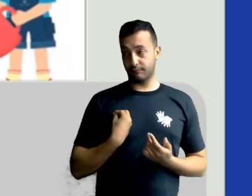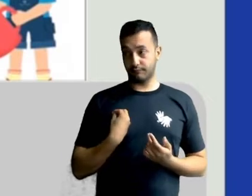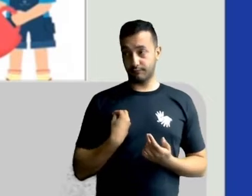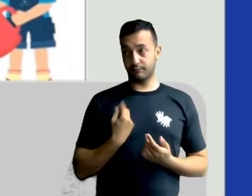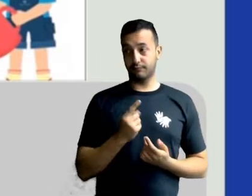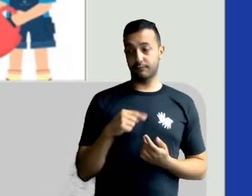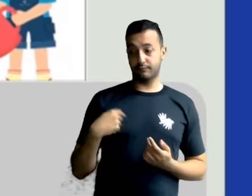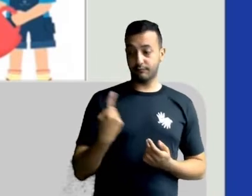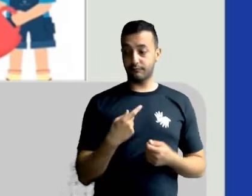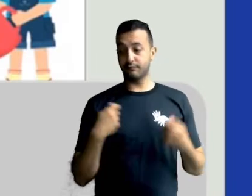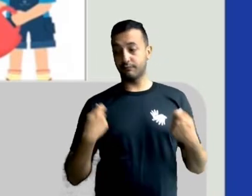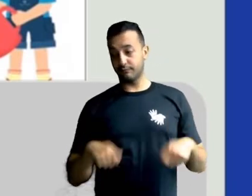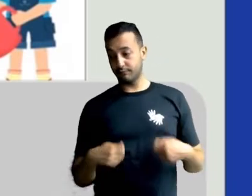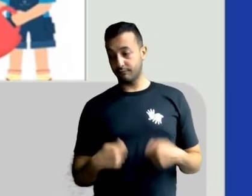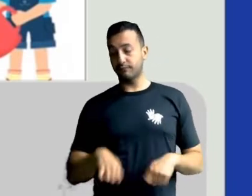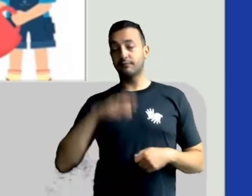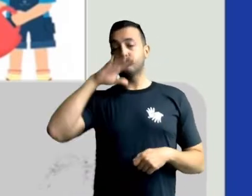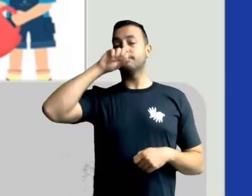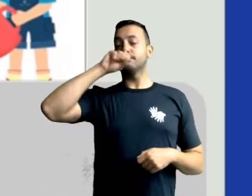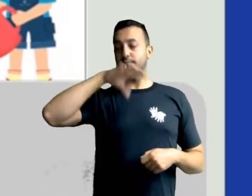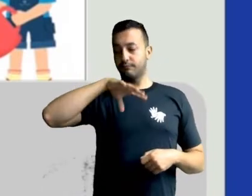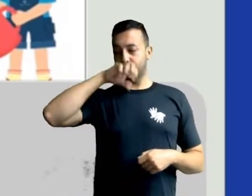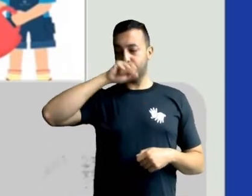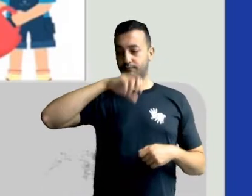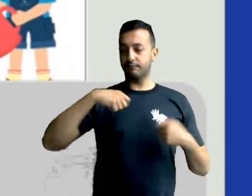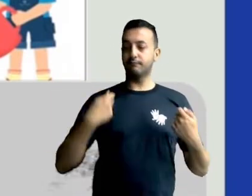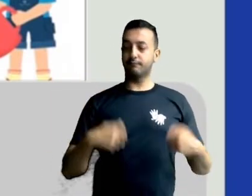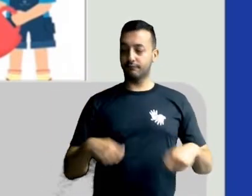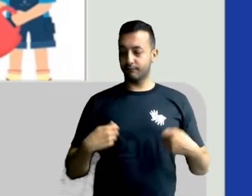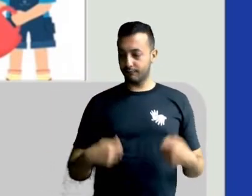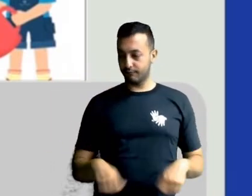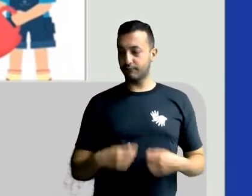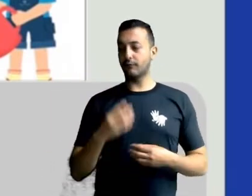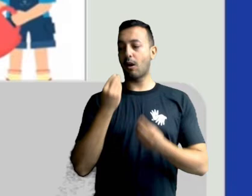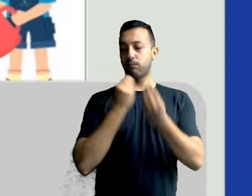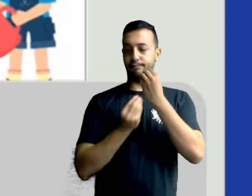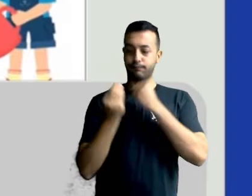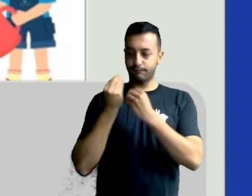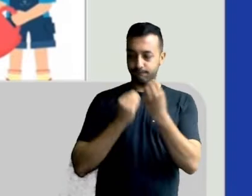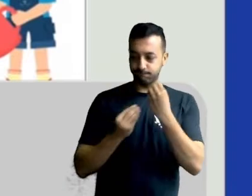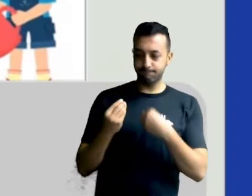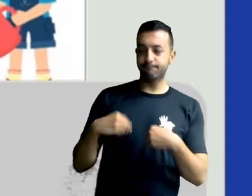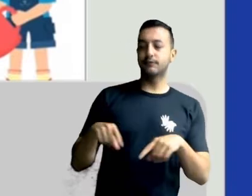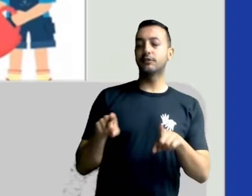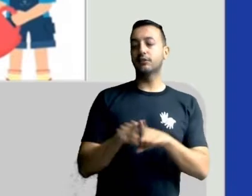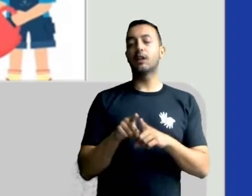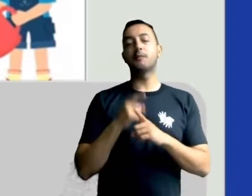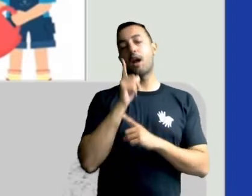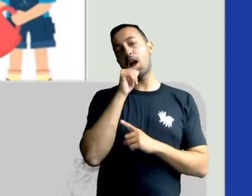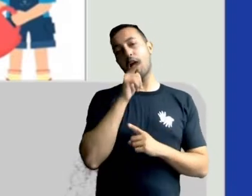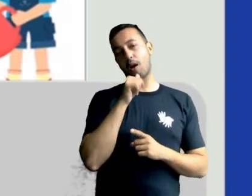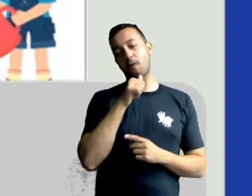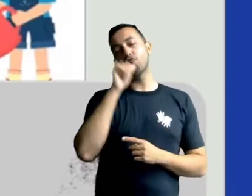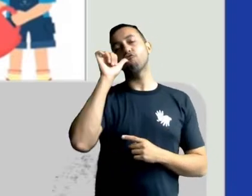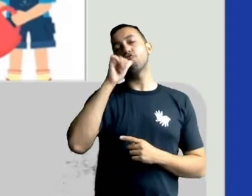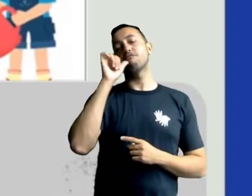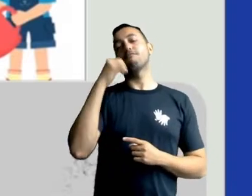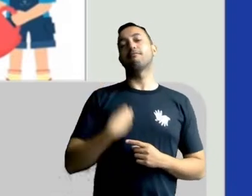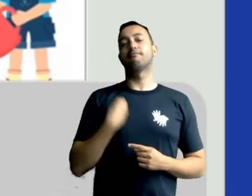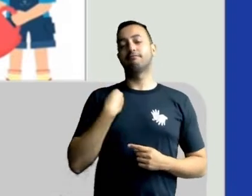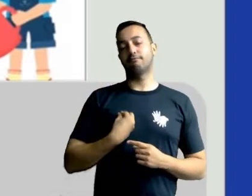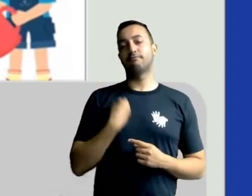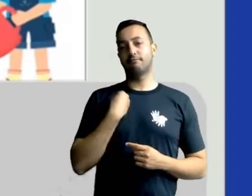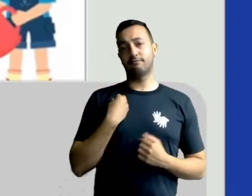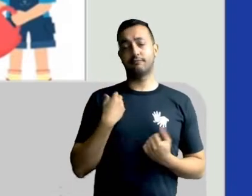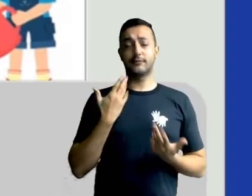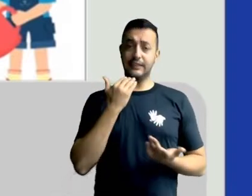vivo, nós precisamos respirar, precisar se alimentar e ingerir água para viver. Um